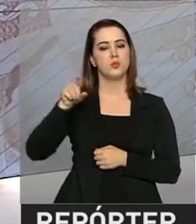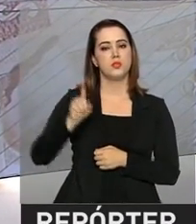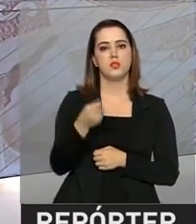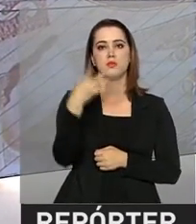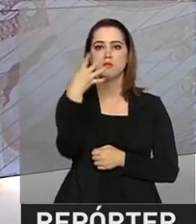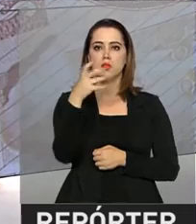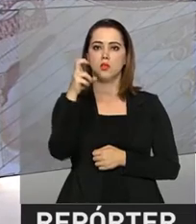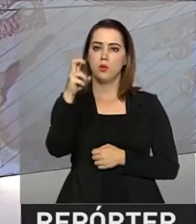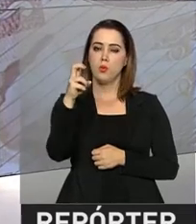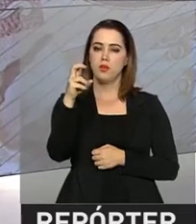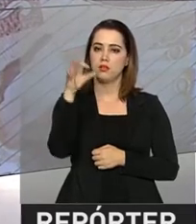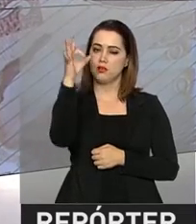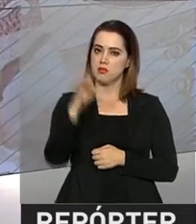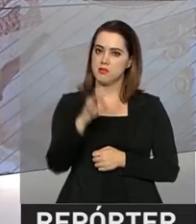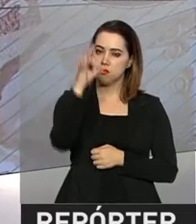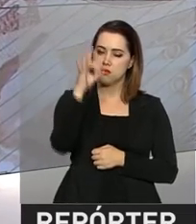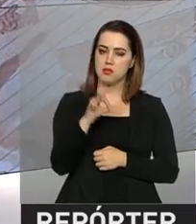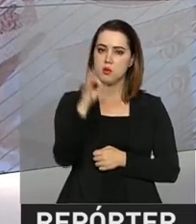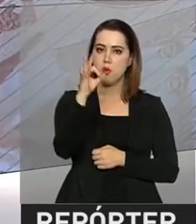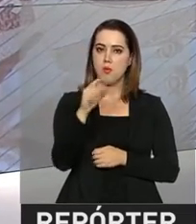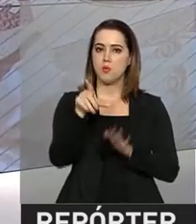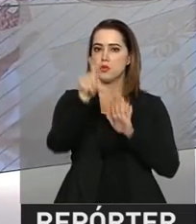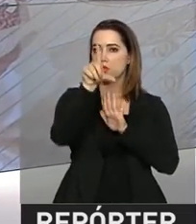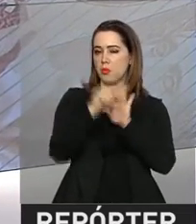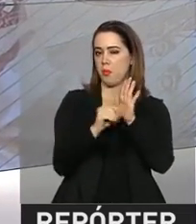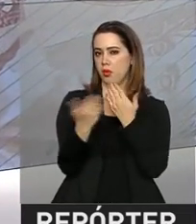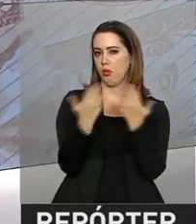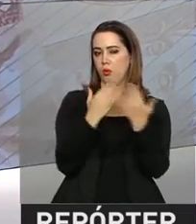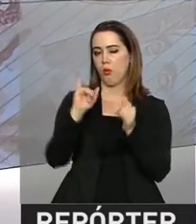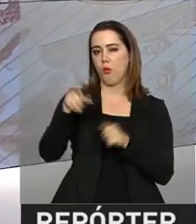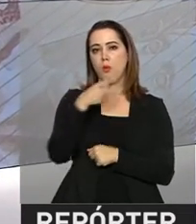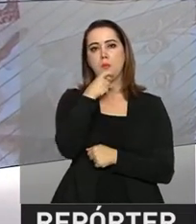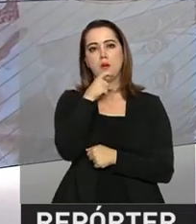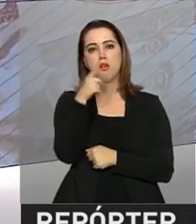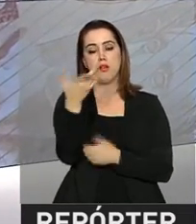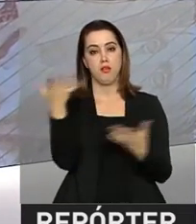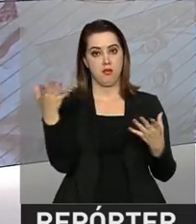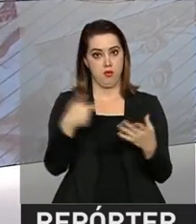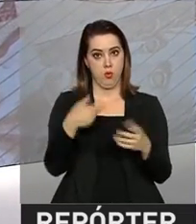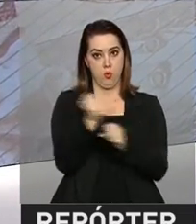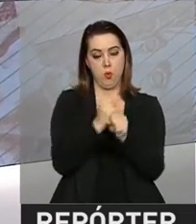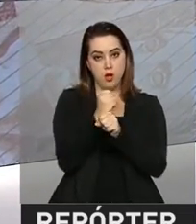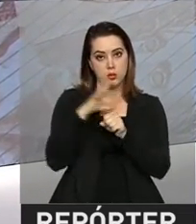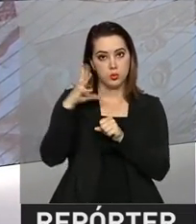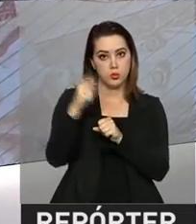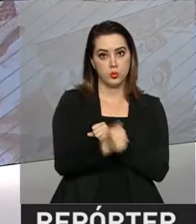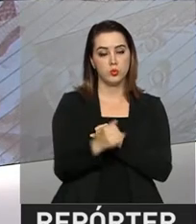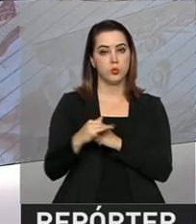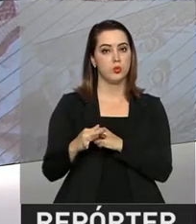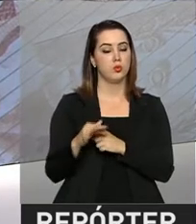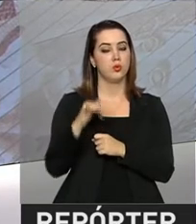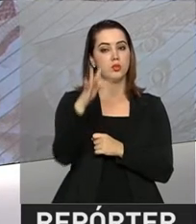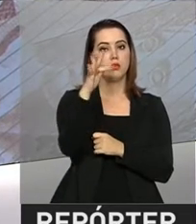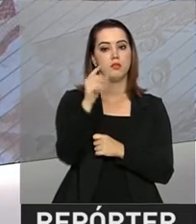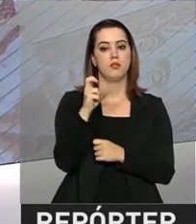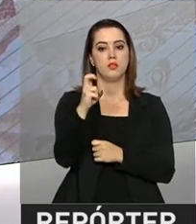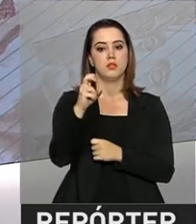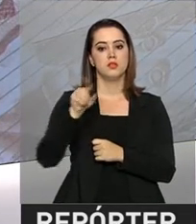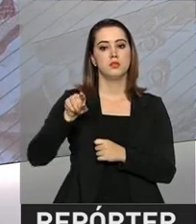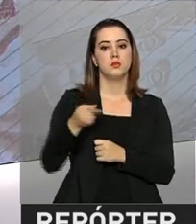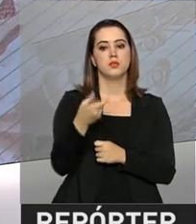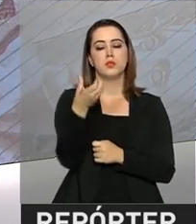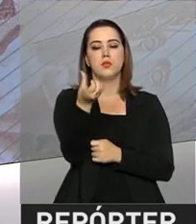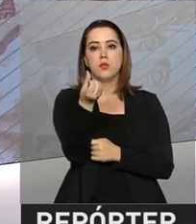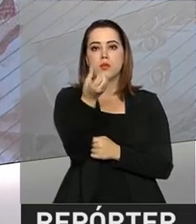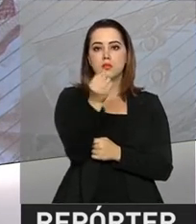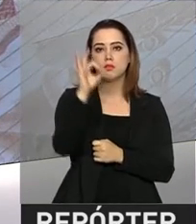registrado aí em 0,54 por cento no acumulado do ano a inflação chega a 5,66 por cento bem menor